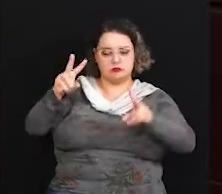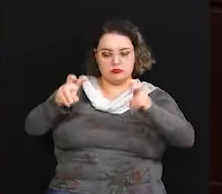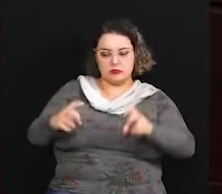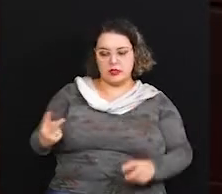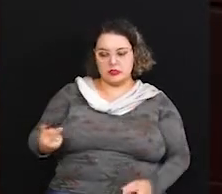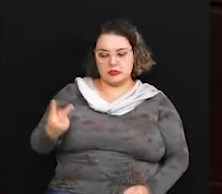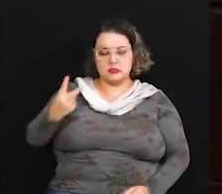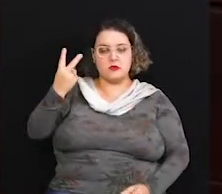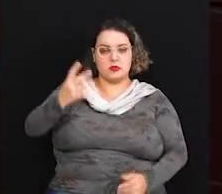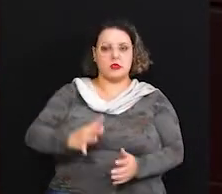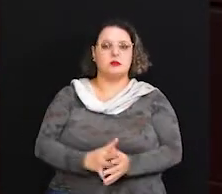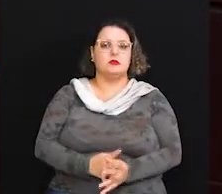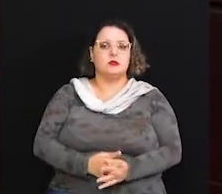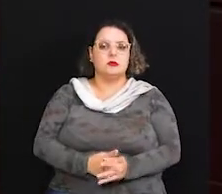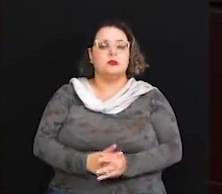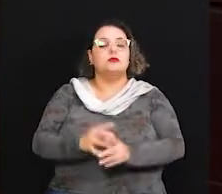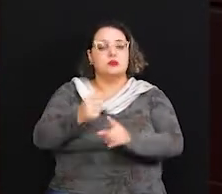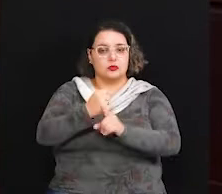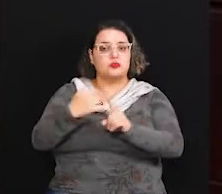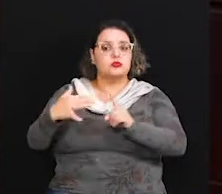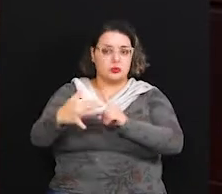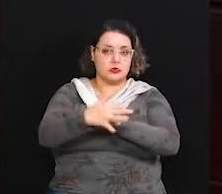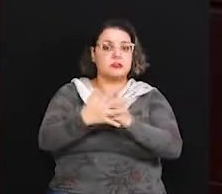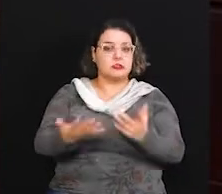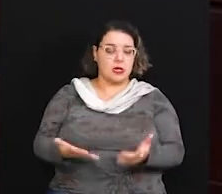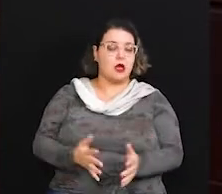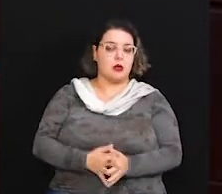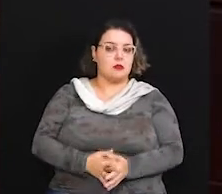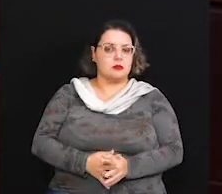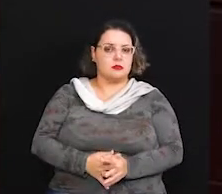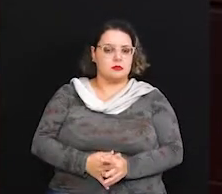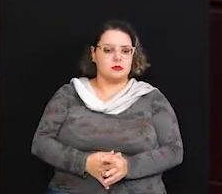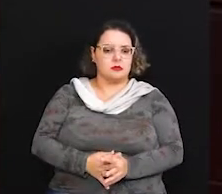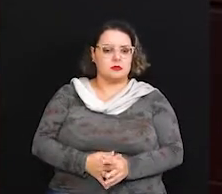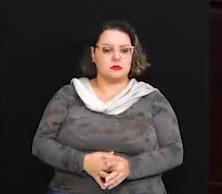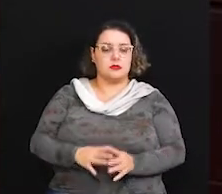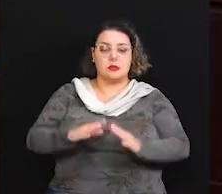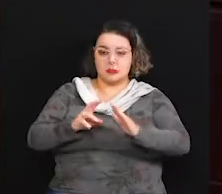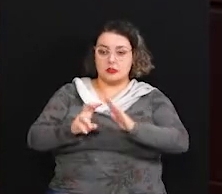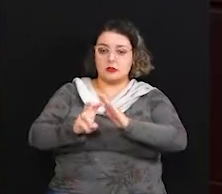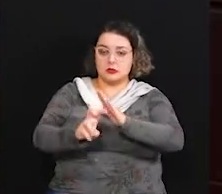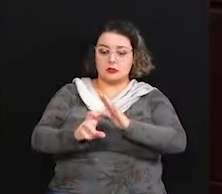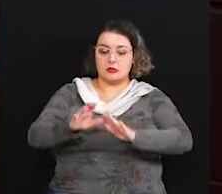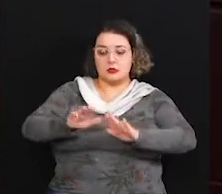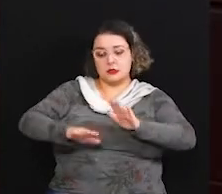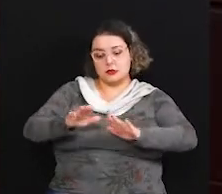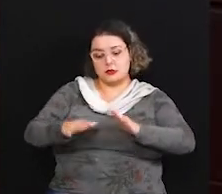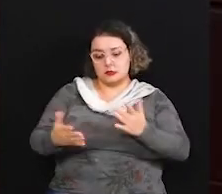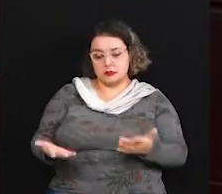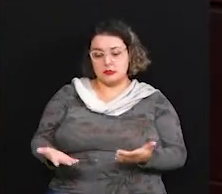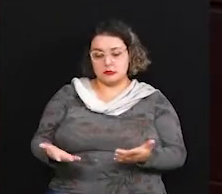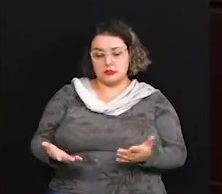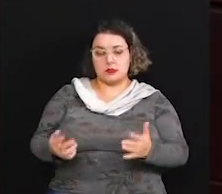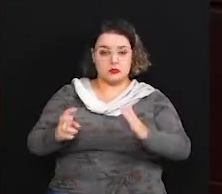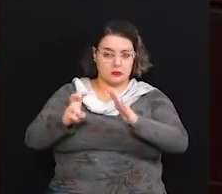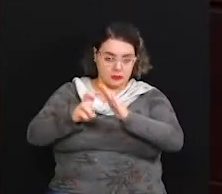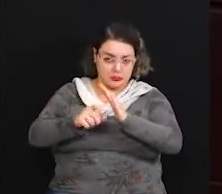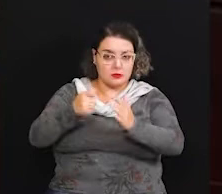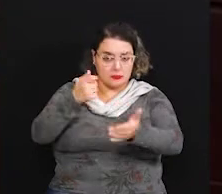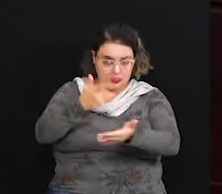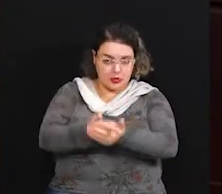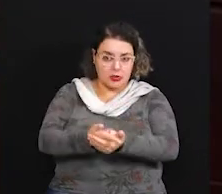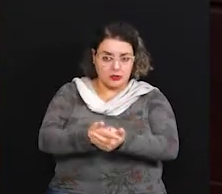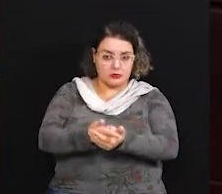questão desses valores, né, sociais, que em muitas creches, às vezes até mesmo